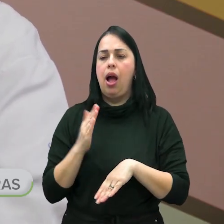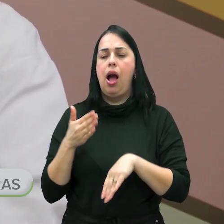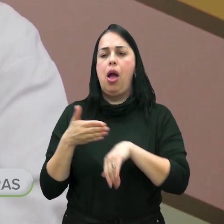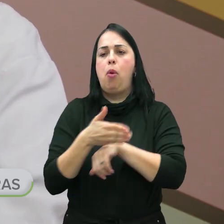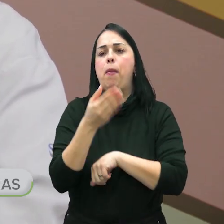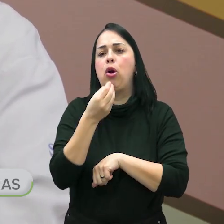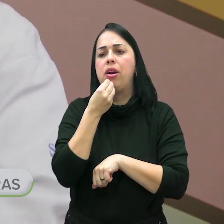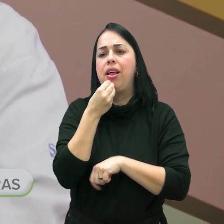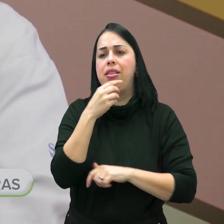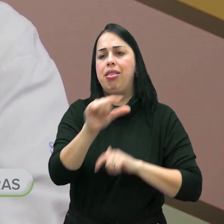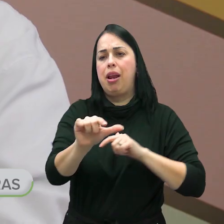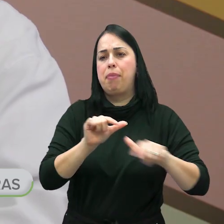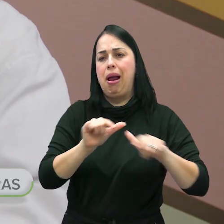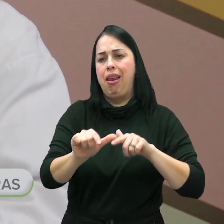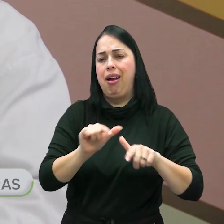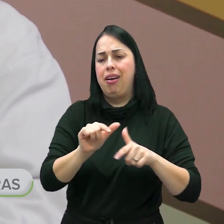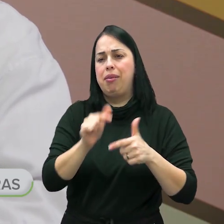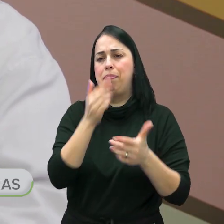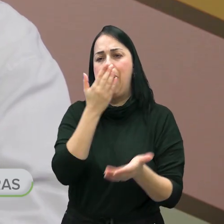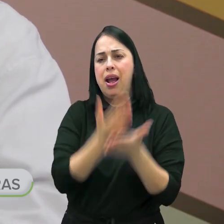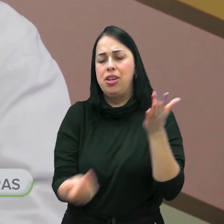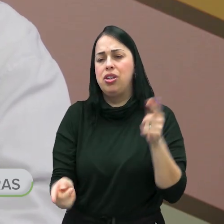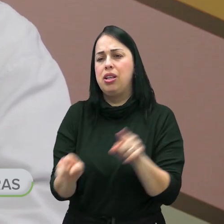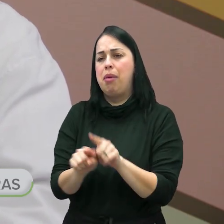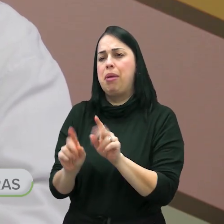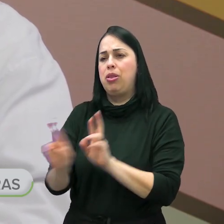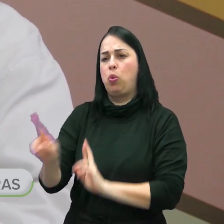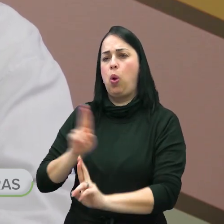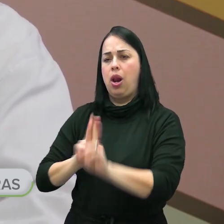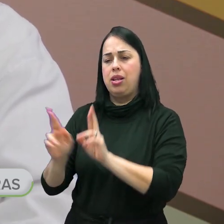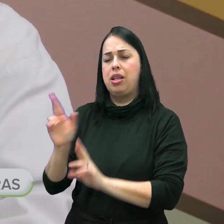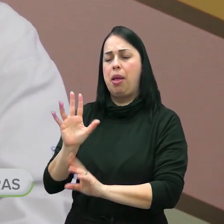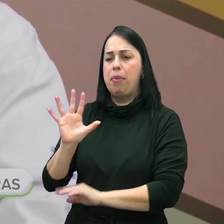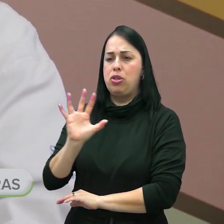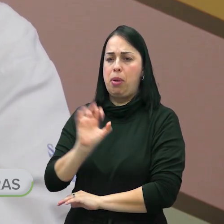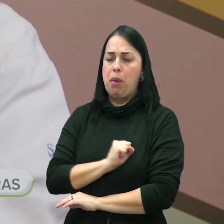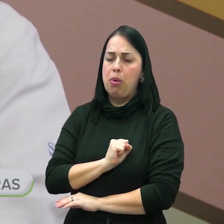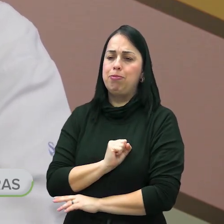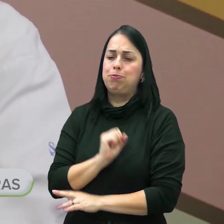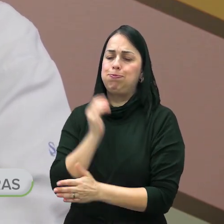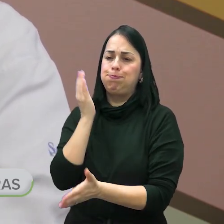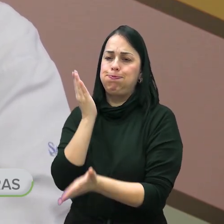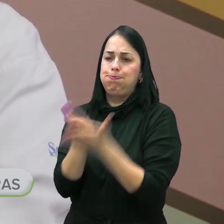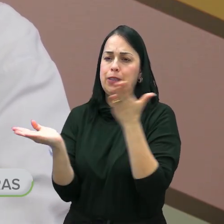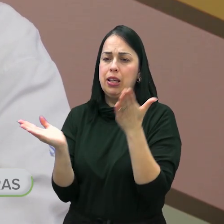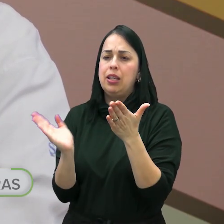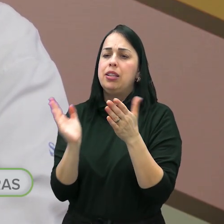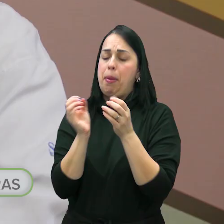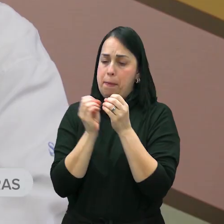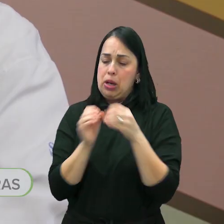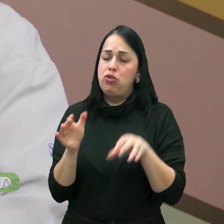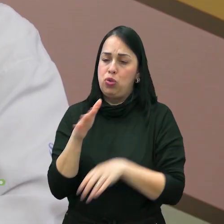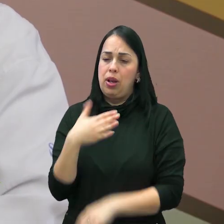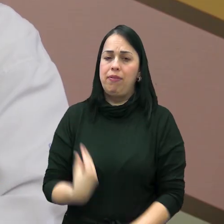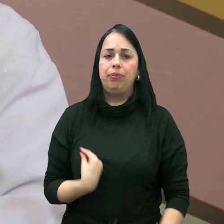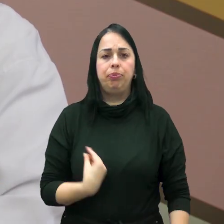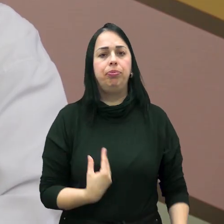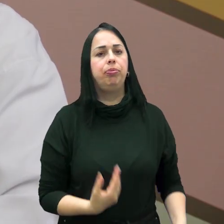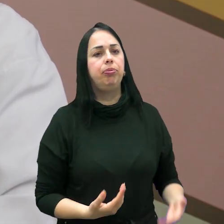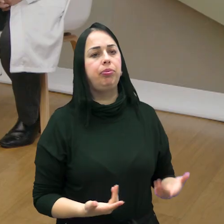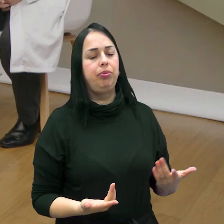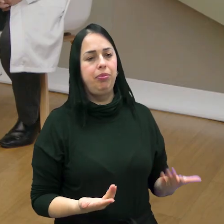no mercado de trabalho e também nos relacionamentos amorosos, sociais. Então, o impacto é em toda a vida da